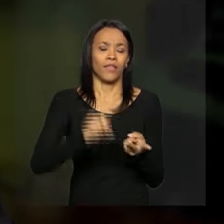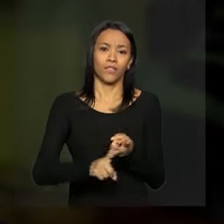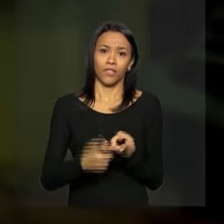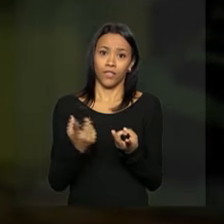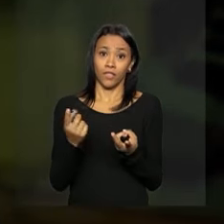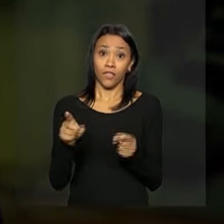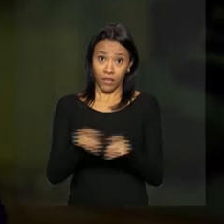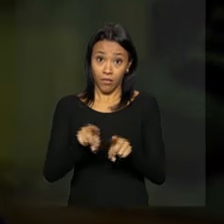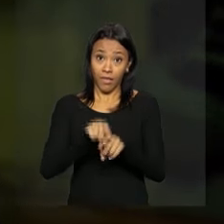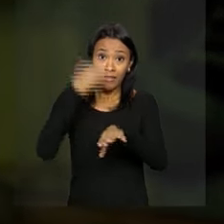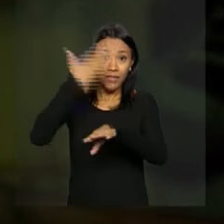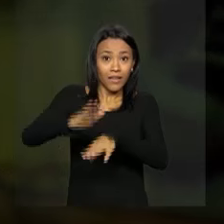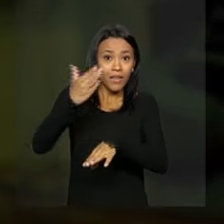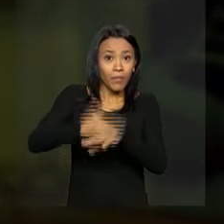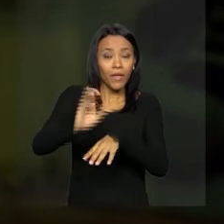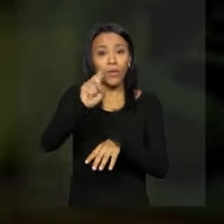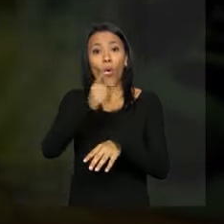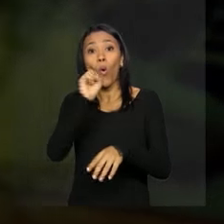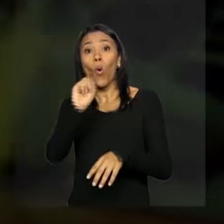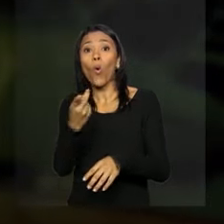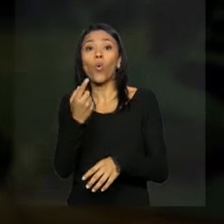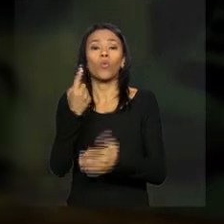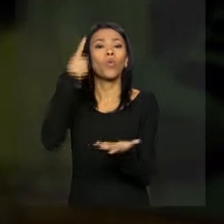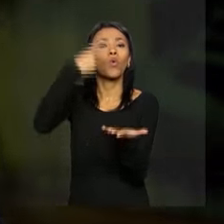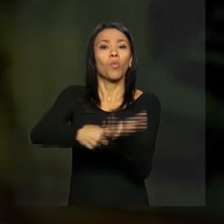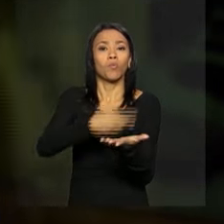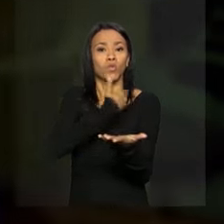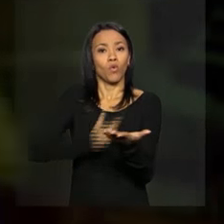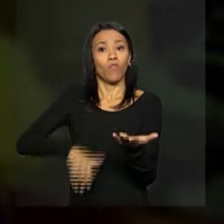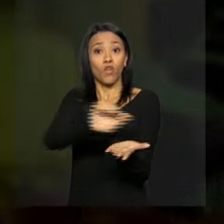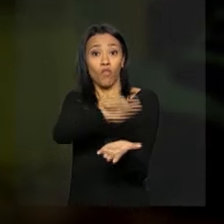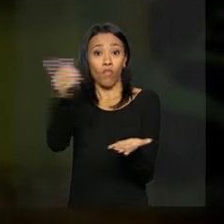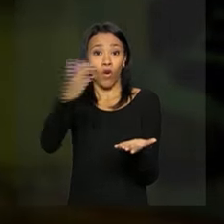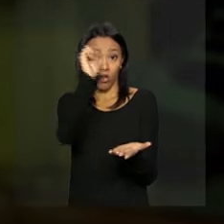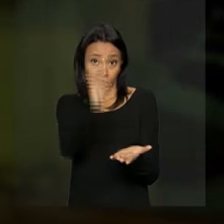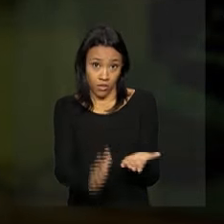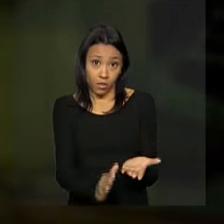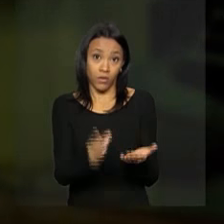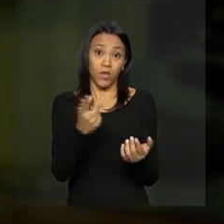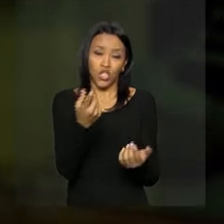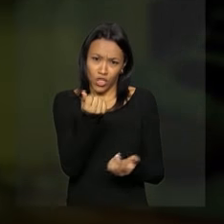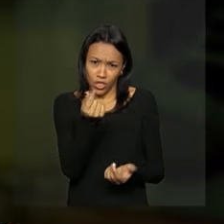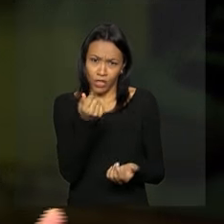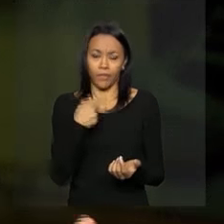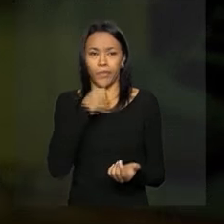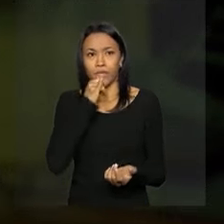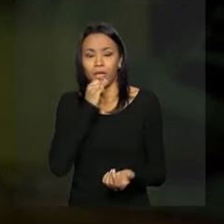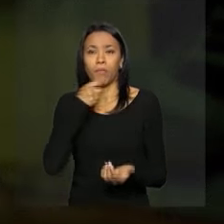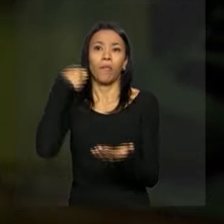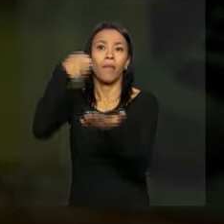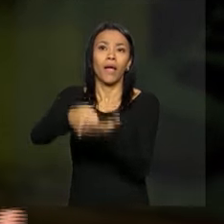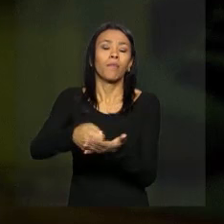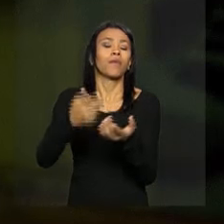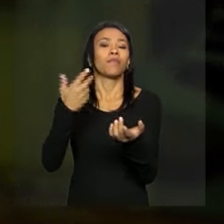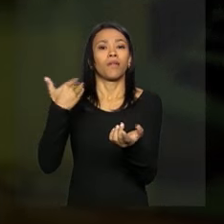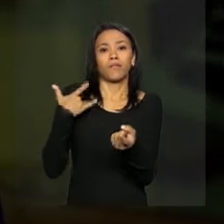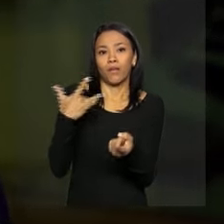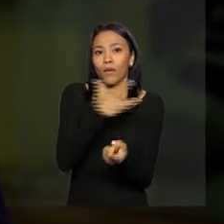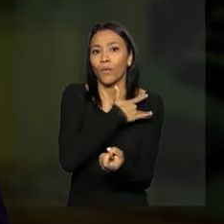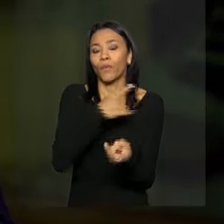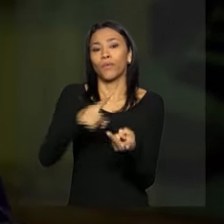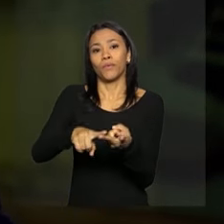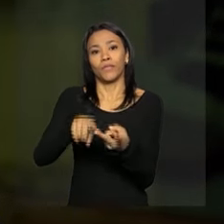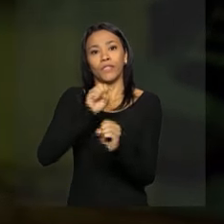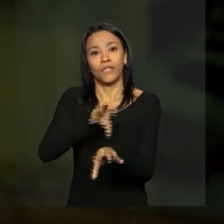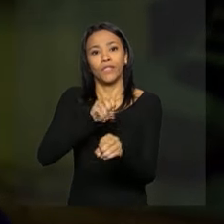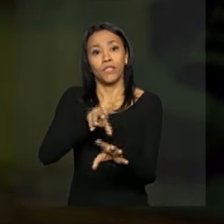e para treinamento ou missões oficiais. O dinheiro enviado ao exterior para pagamento de tratamento de saúde e educação